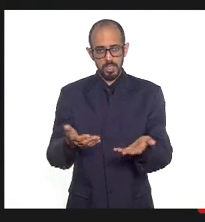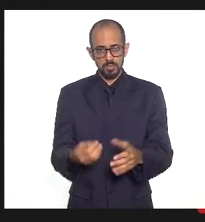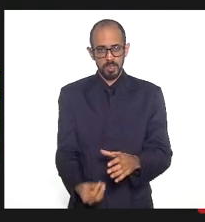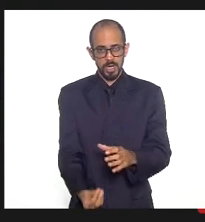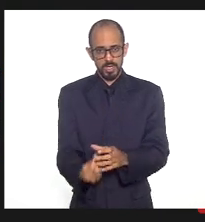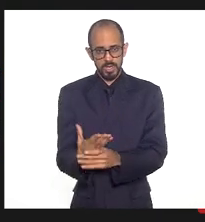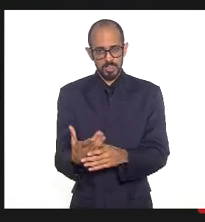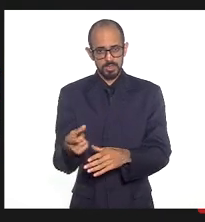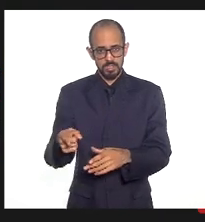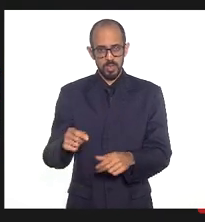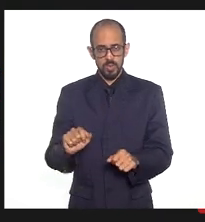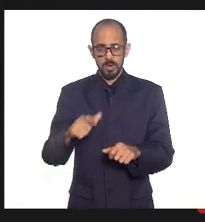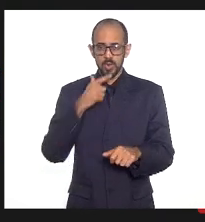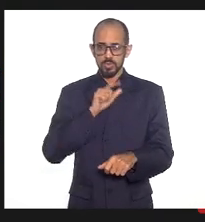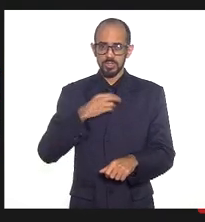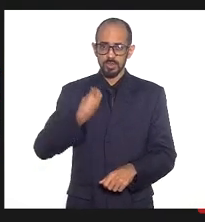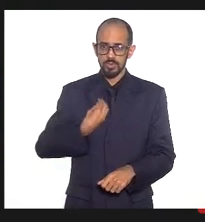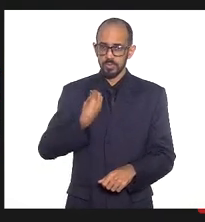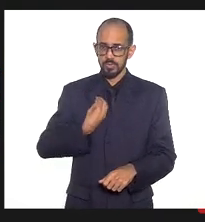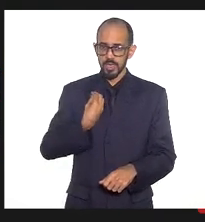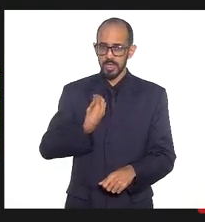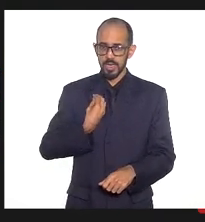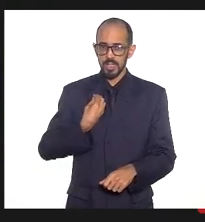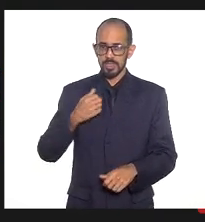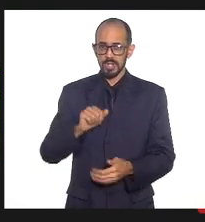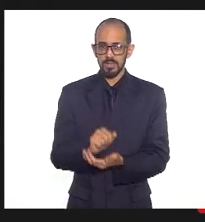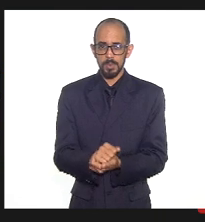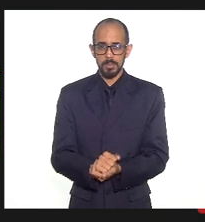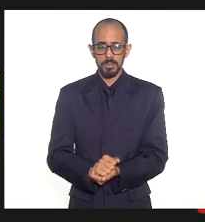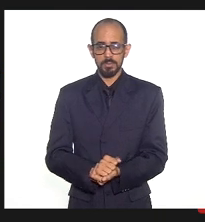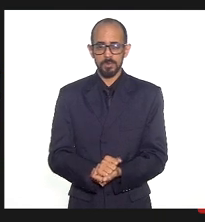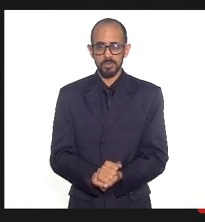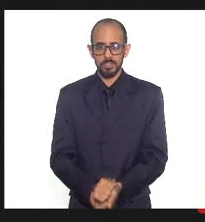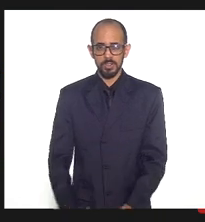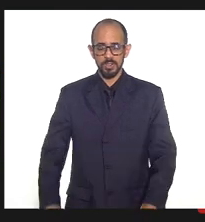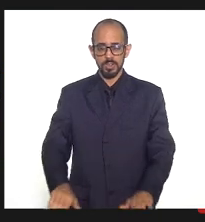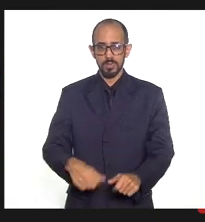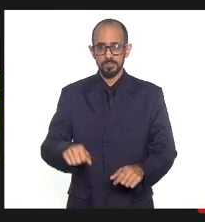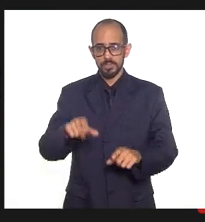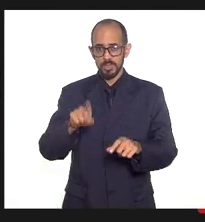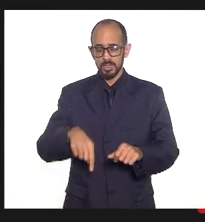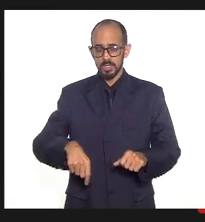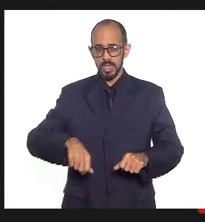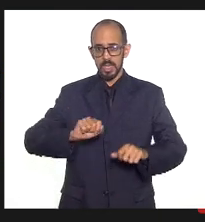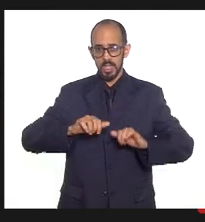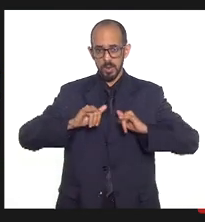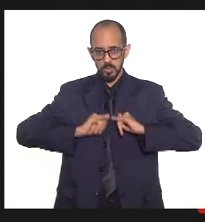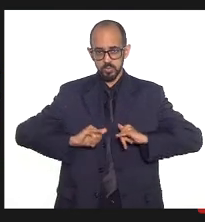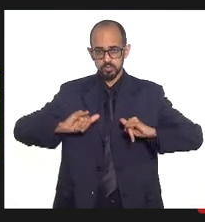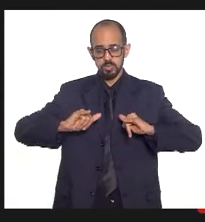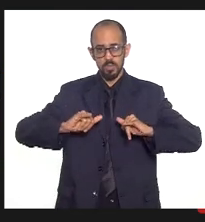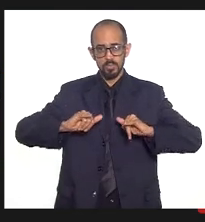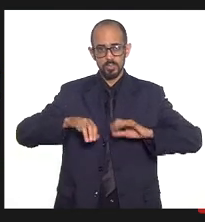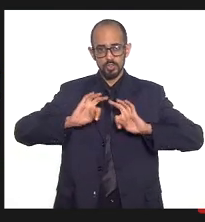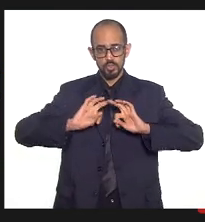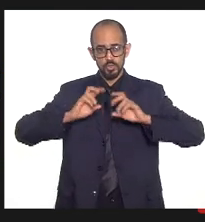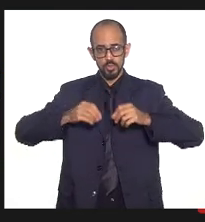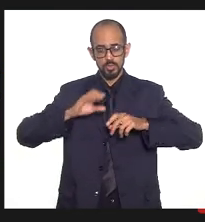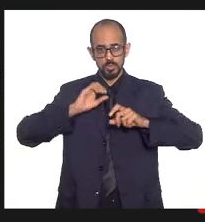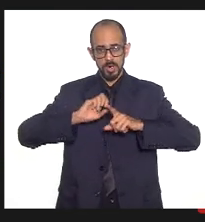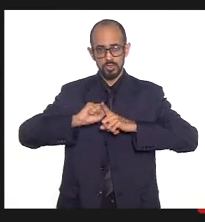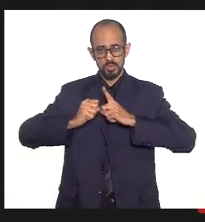produções, para sobreviver, e ela representa uma voz plural da sociedade civil. Também a lei